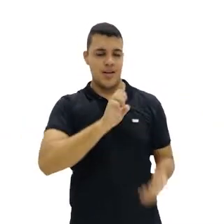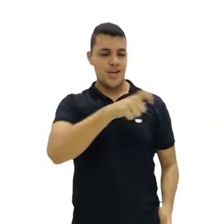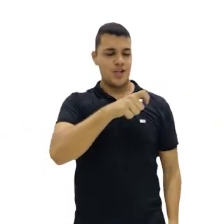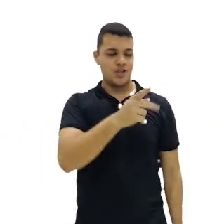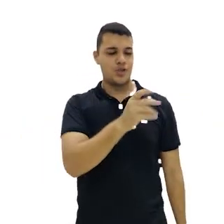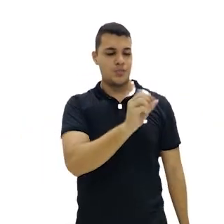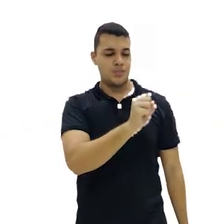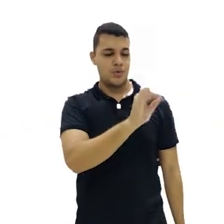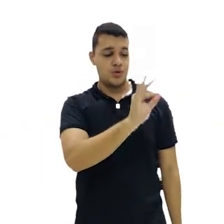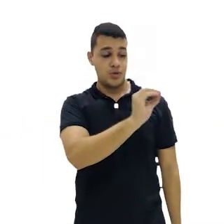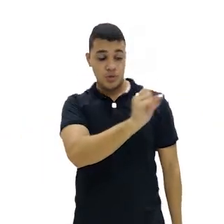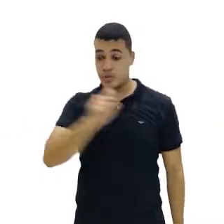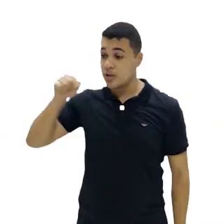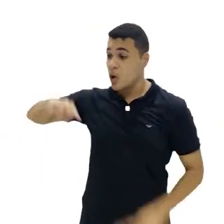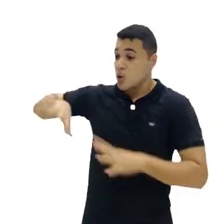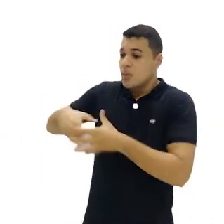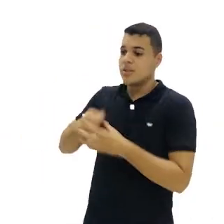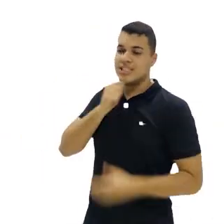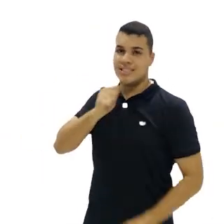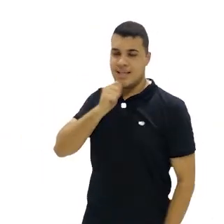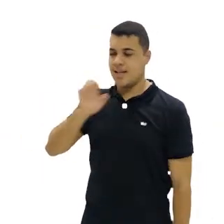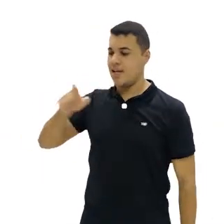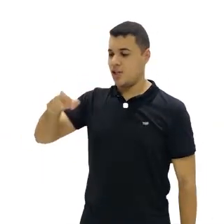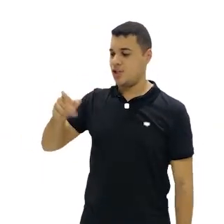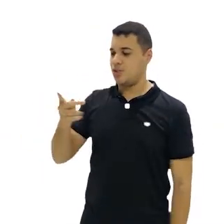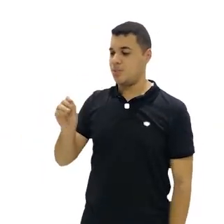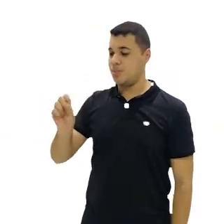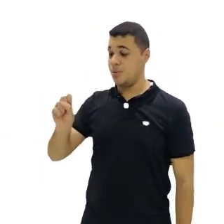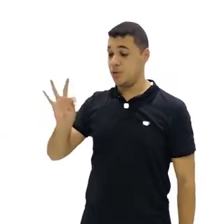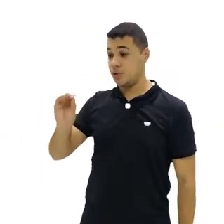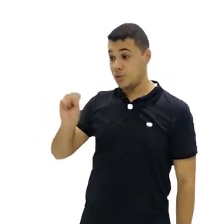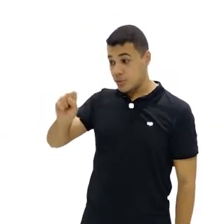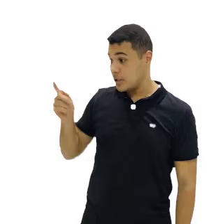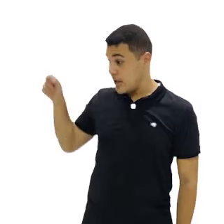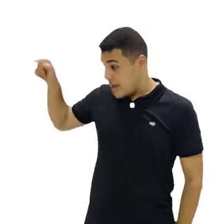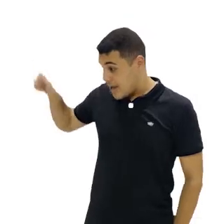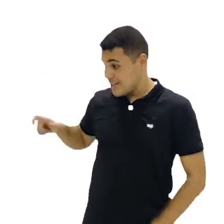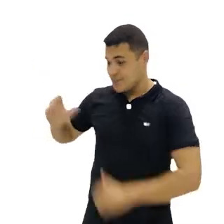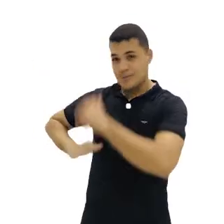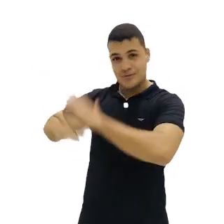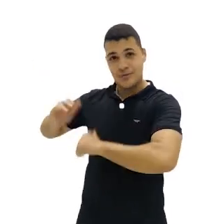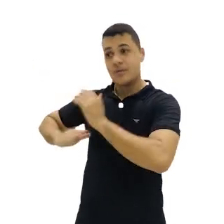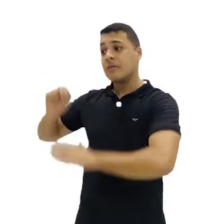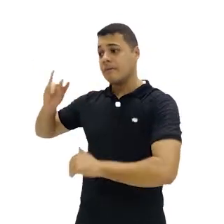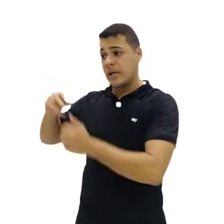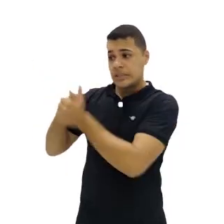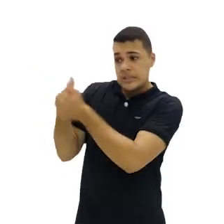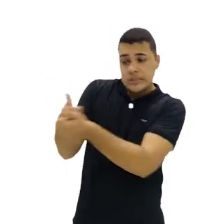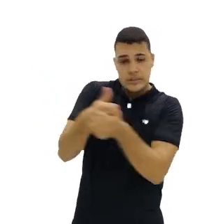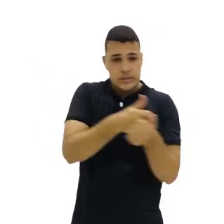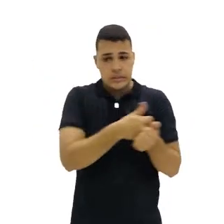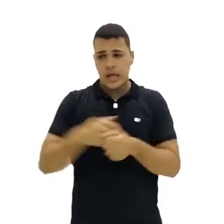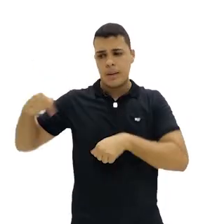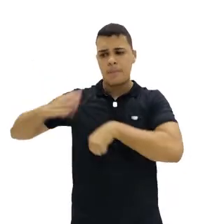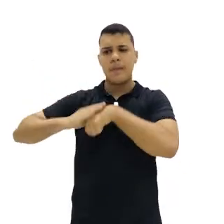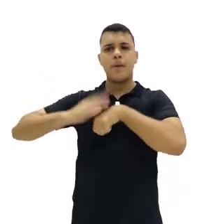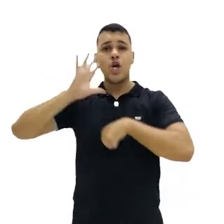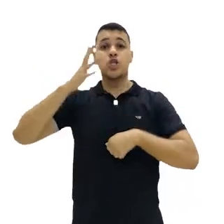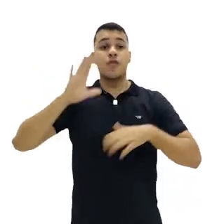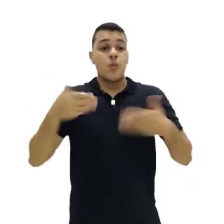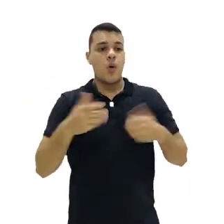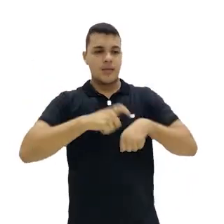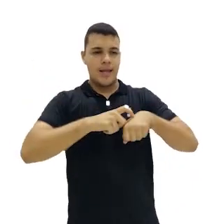seguidos por um período de tempo genericamente chamado de ΔT, que vai ser variável dependendo do tipo de questão que está